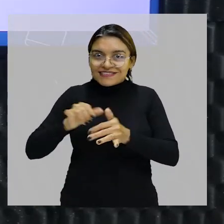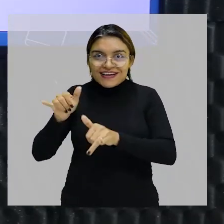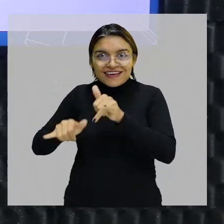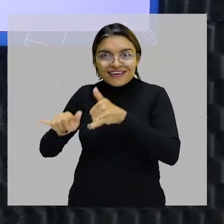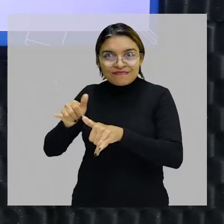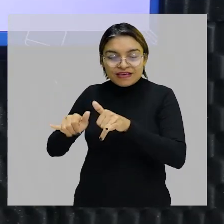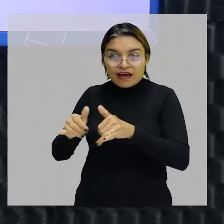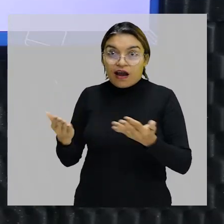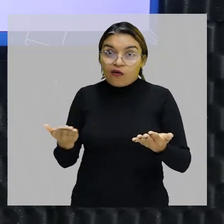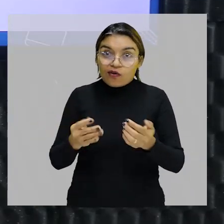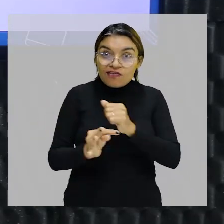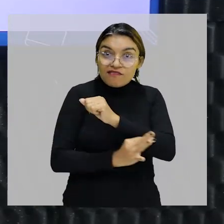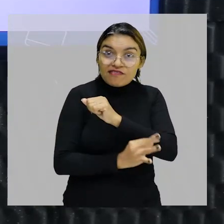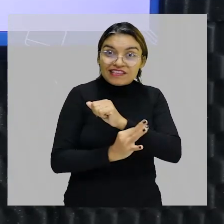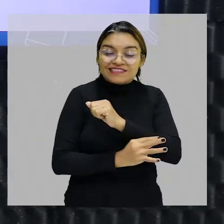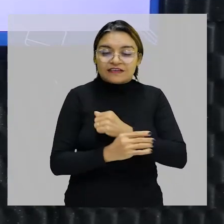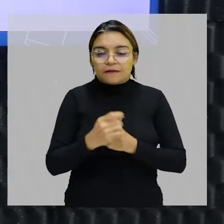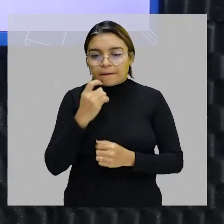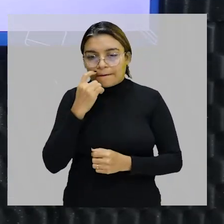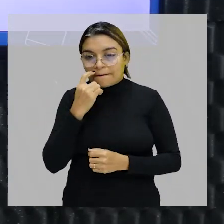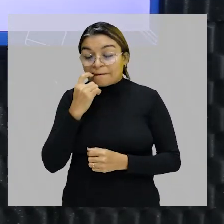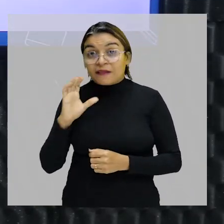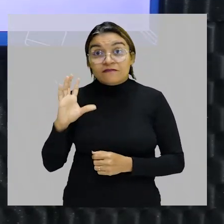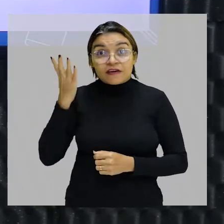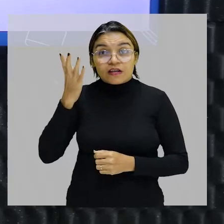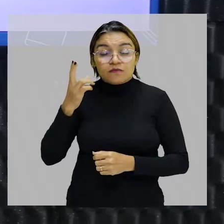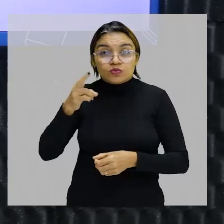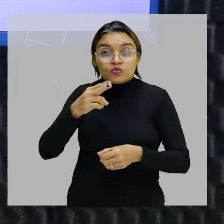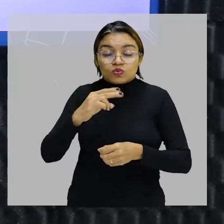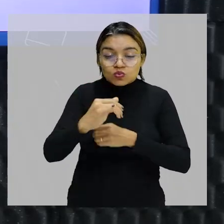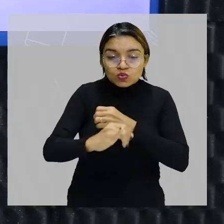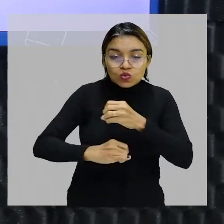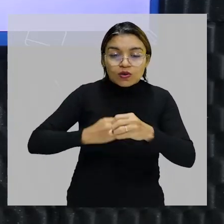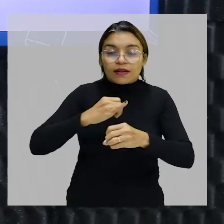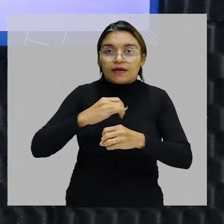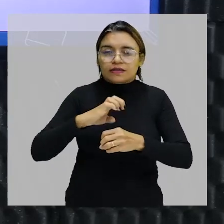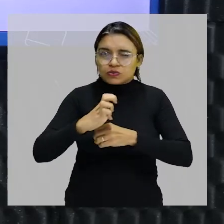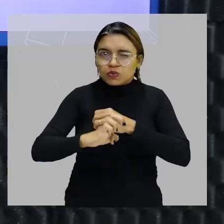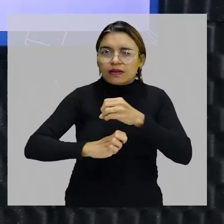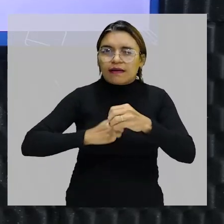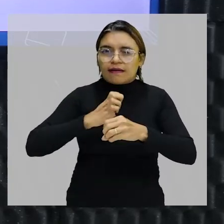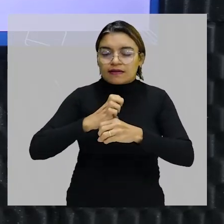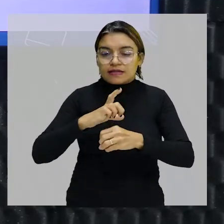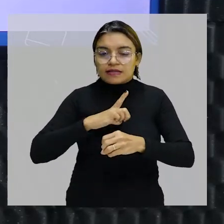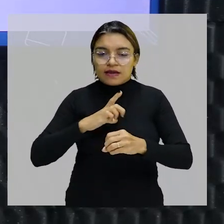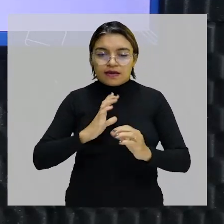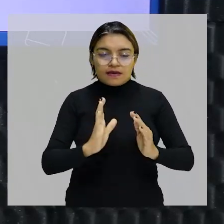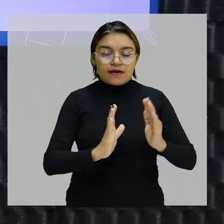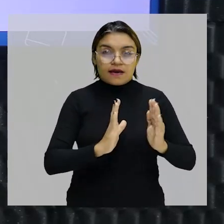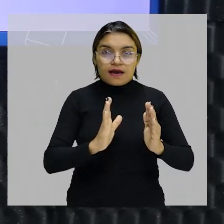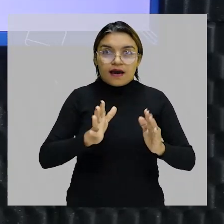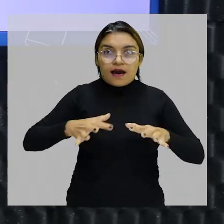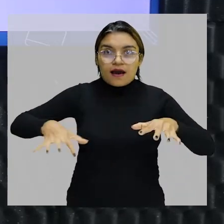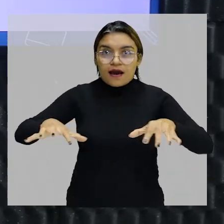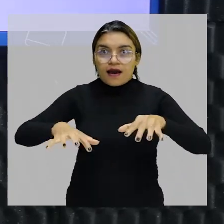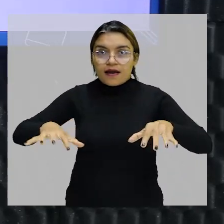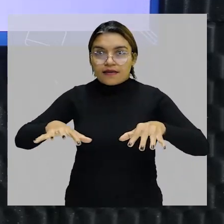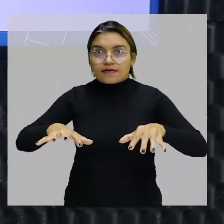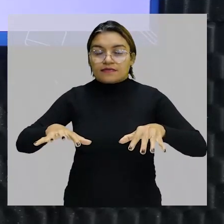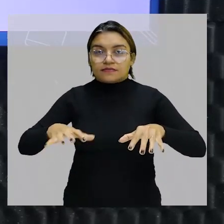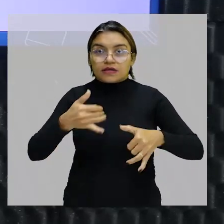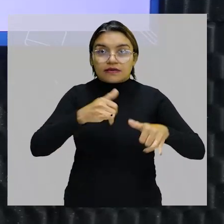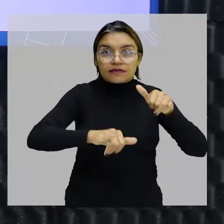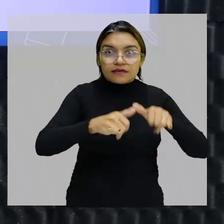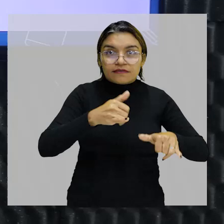Os fenômenos nucleares, eles envolvem esses dois campos de conhecimento, a química e a